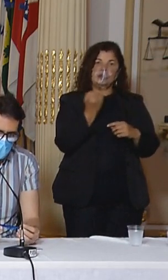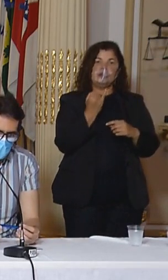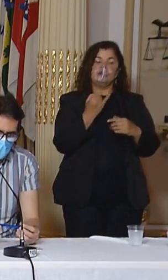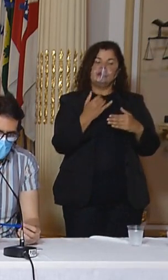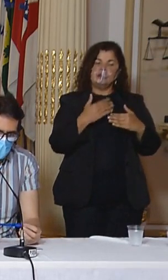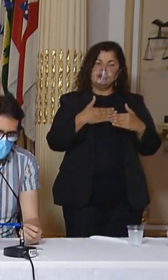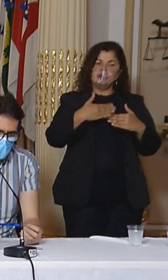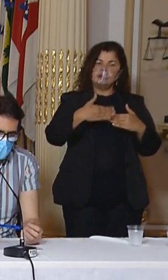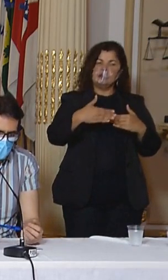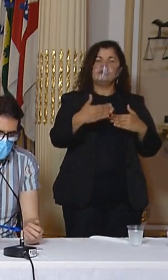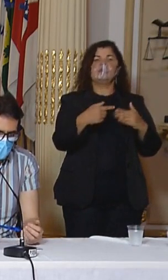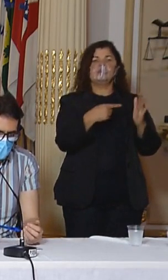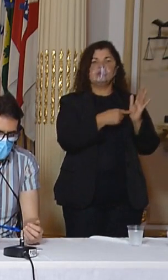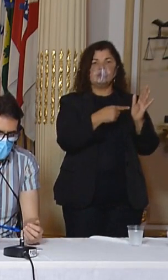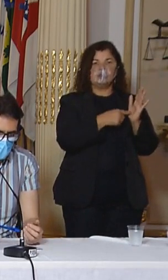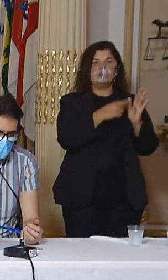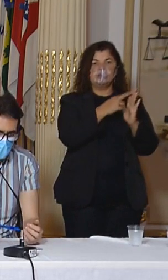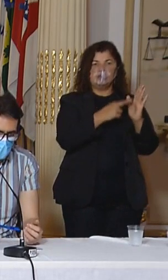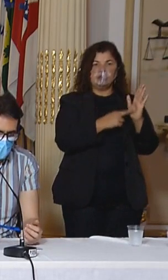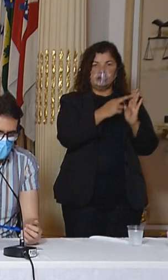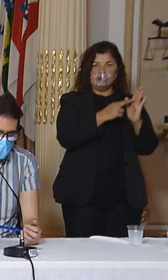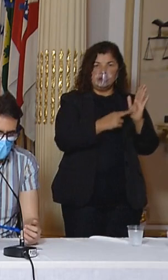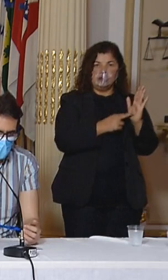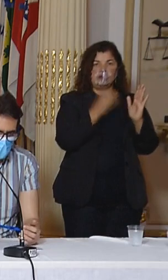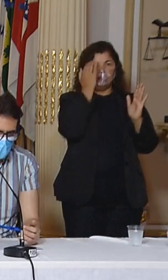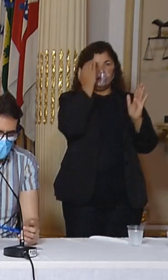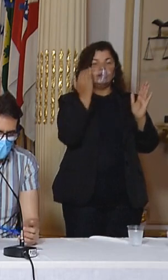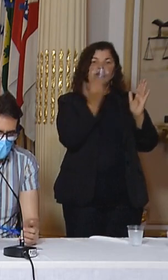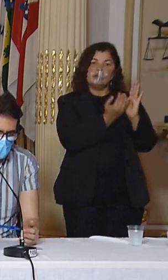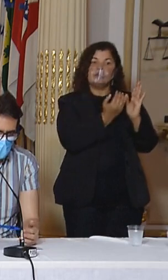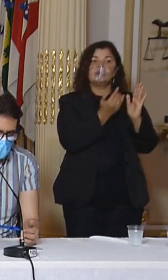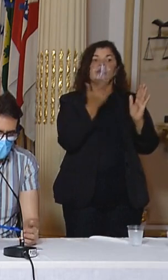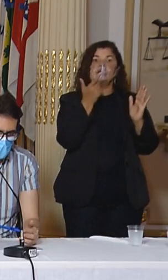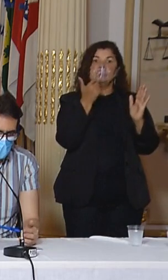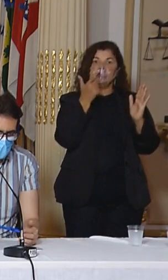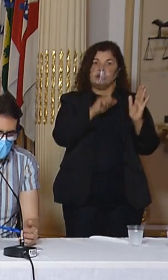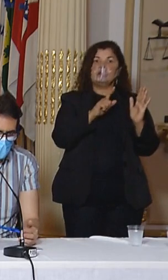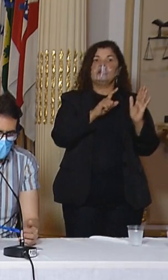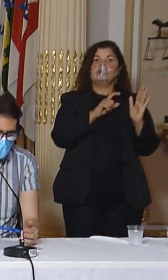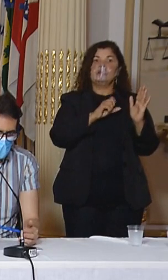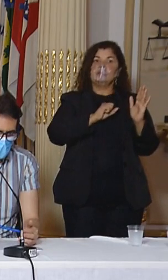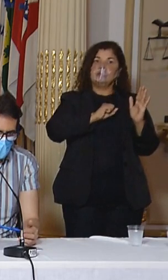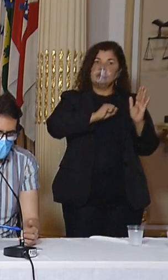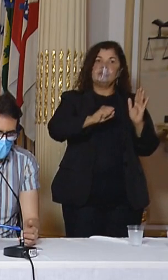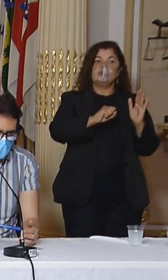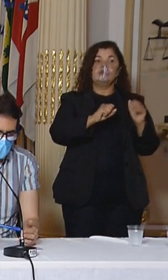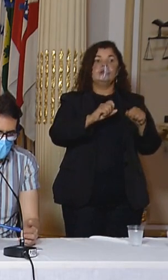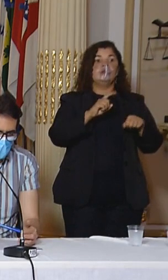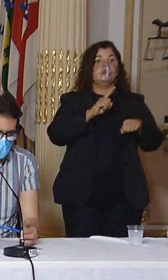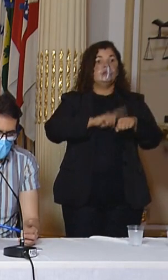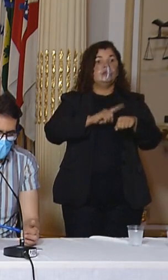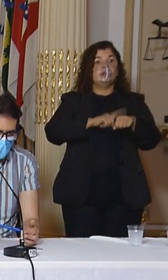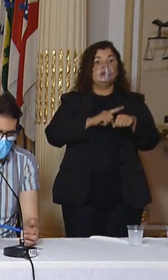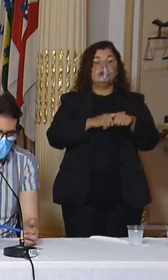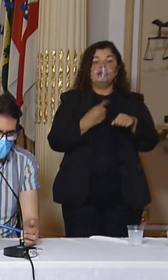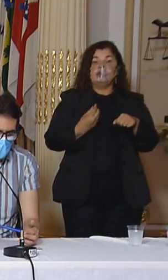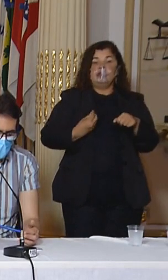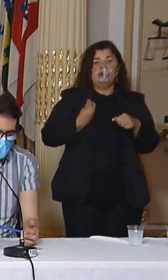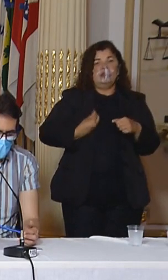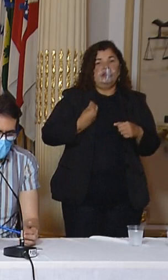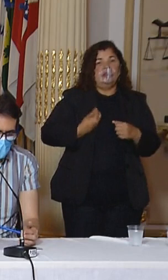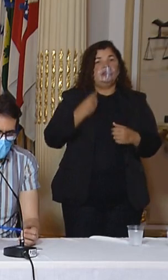seguir essas medidas para que a gente possa, então, enfrentar esse tempo, que é um tempo de convivência